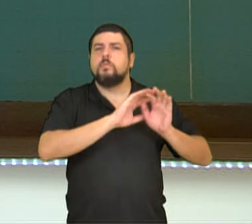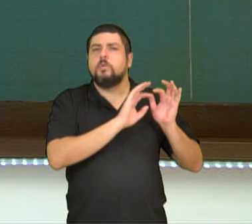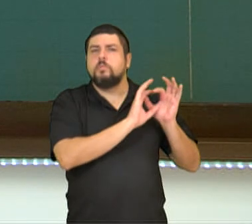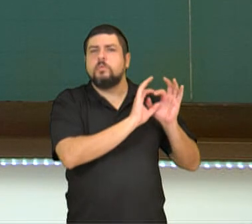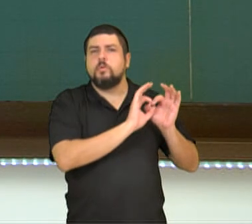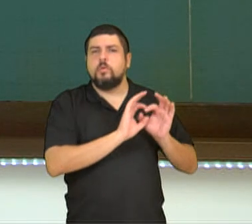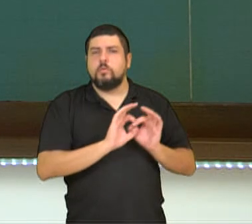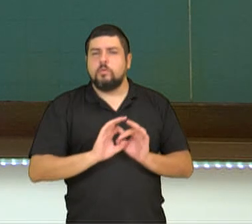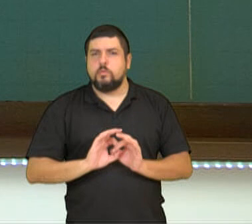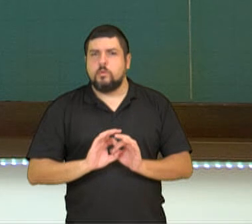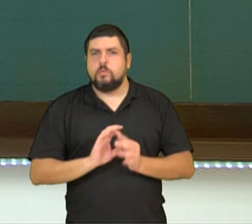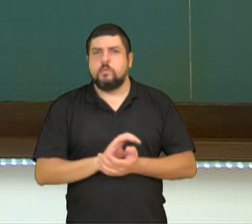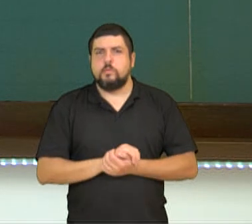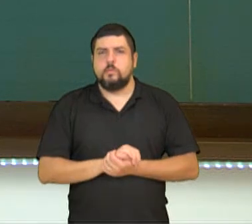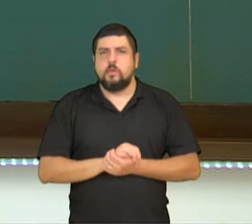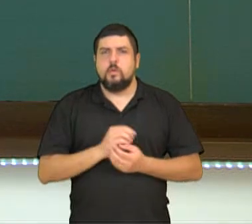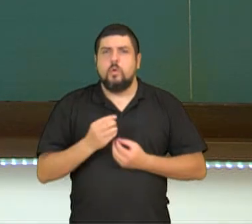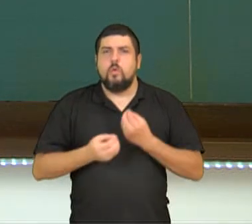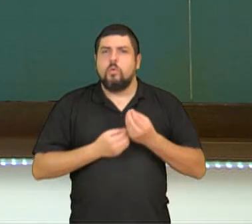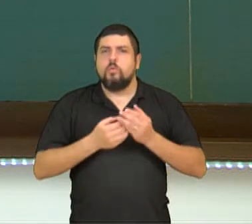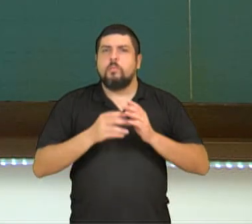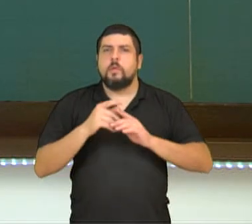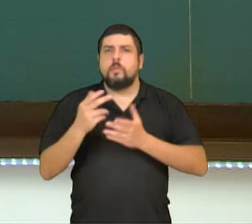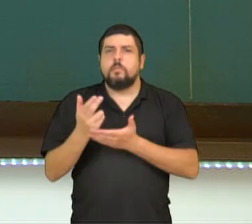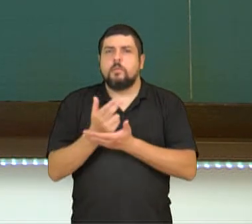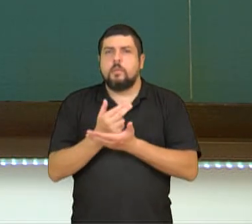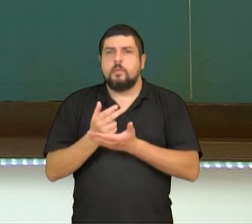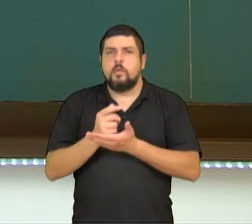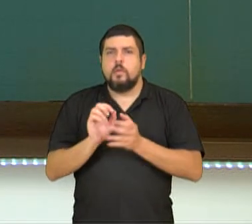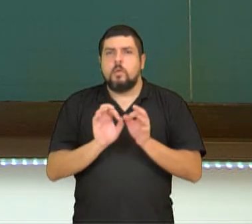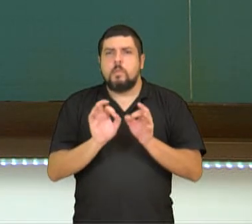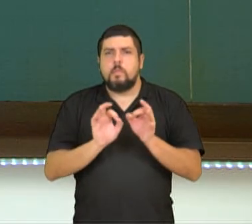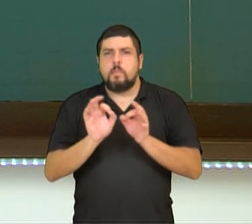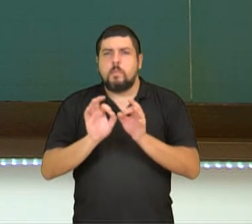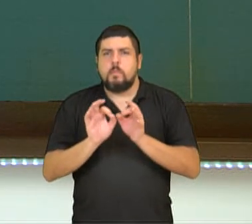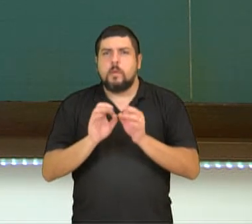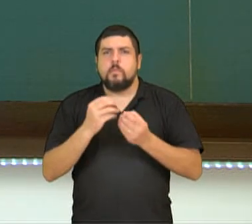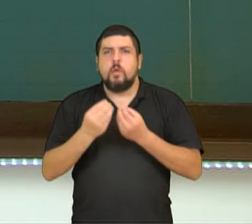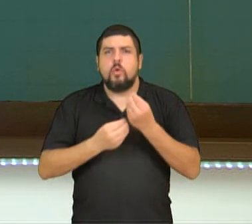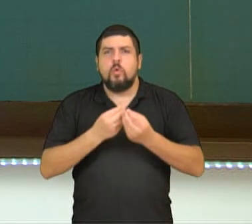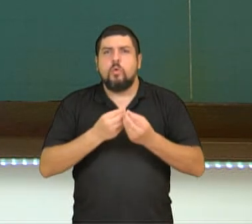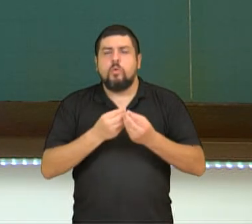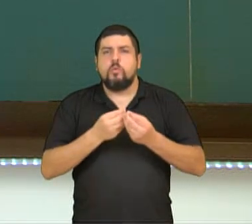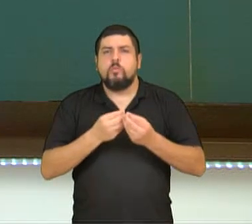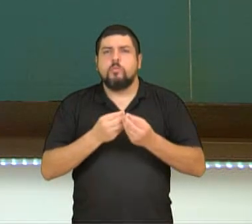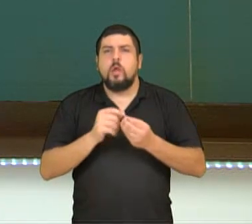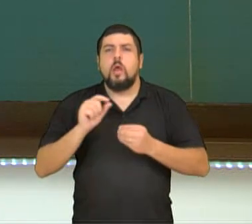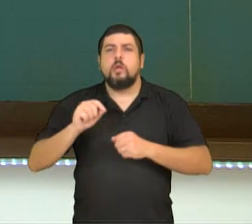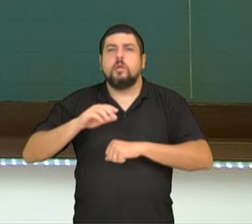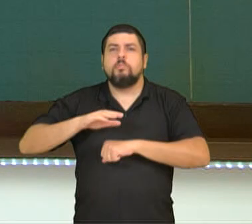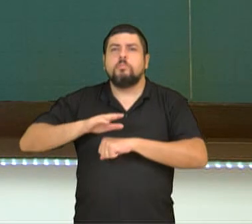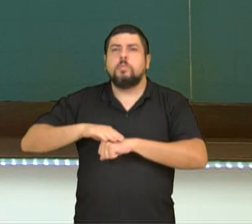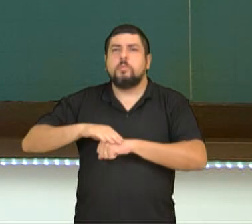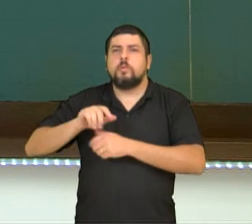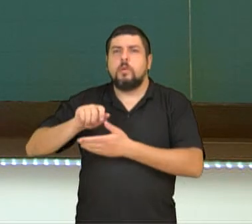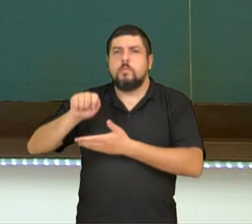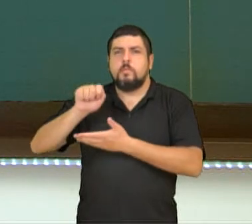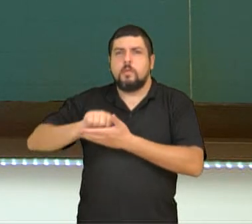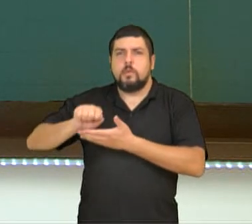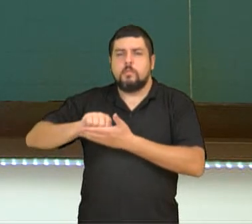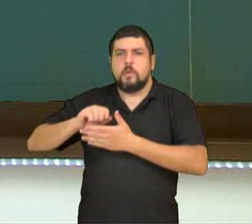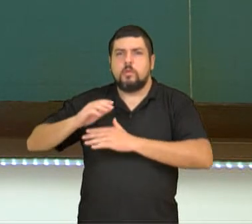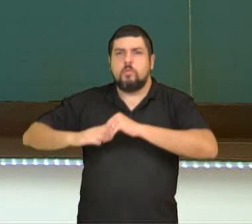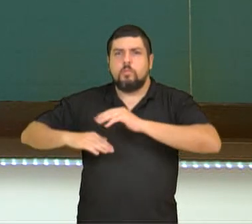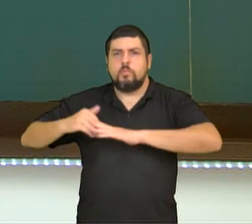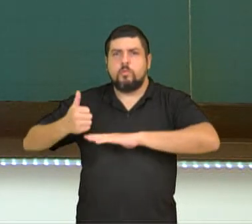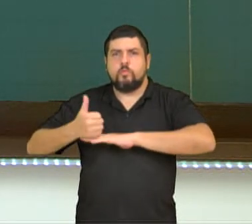foi produzida determinada charge? O que chamou a atenção do chargista, nome dado à pessoa